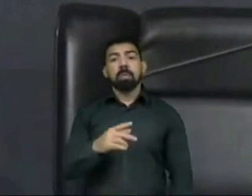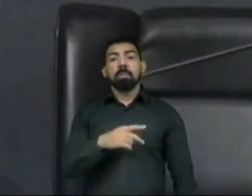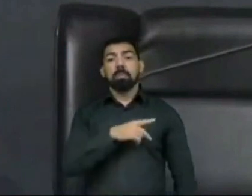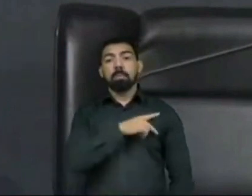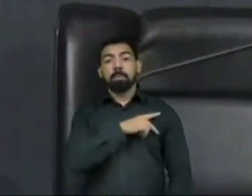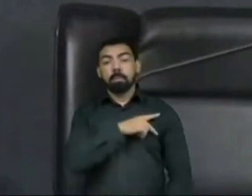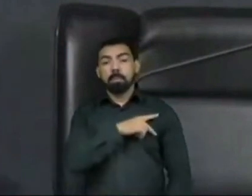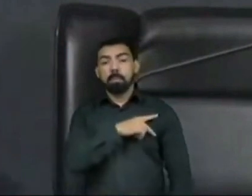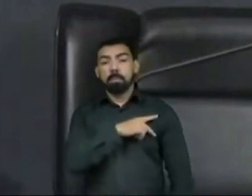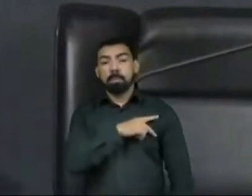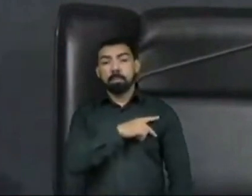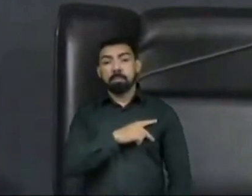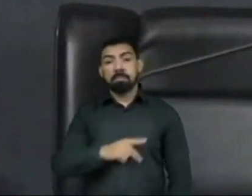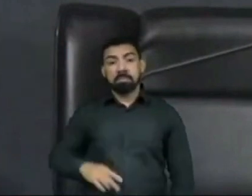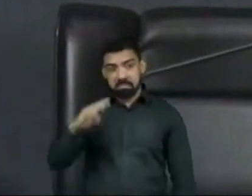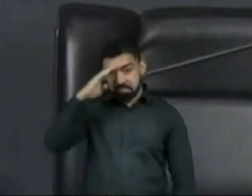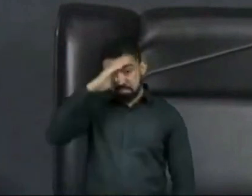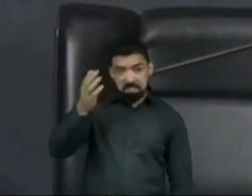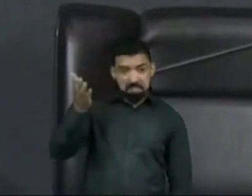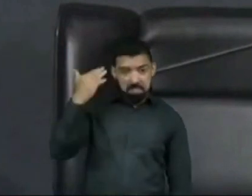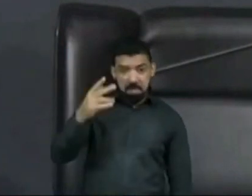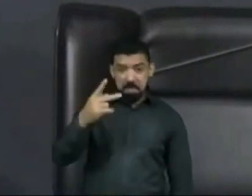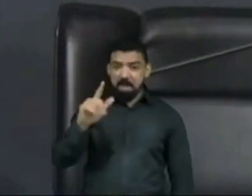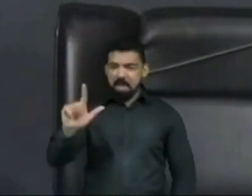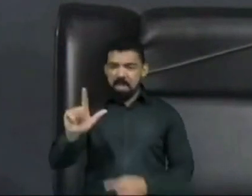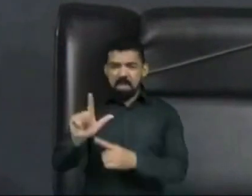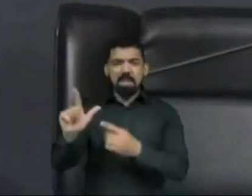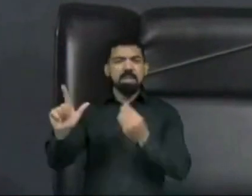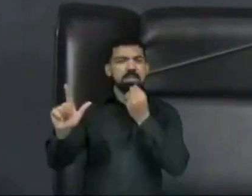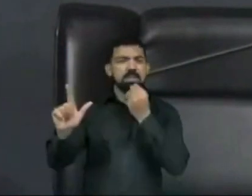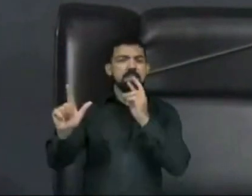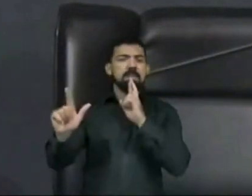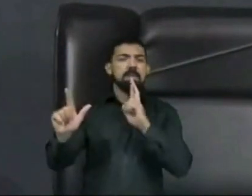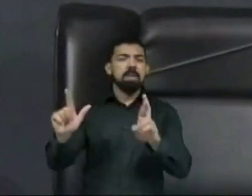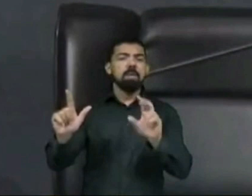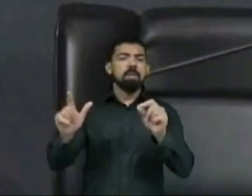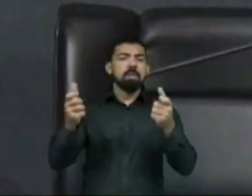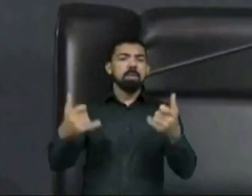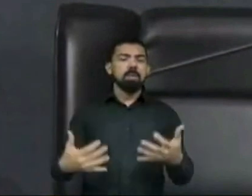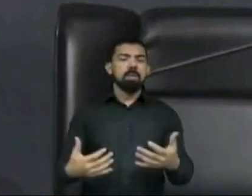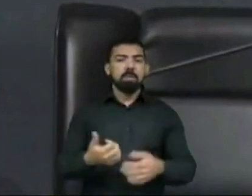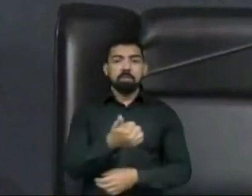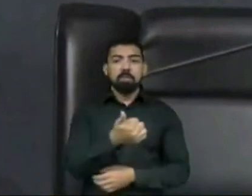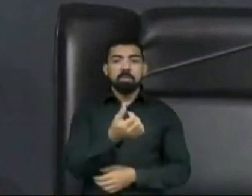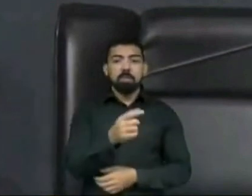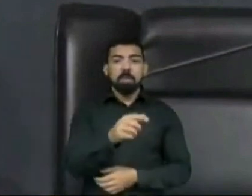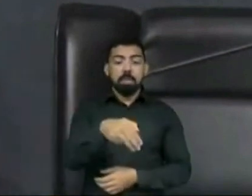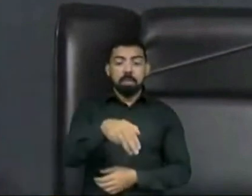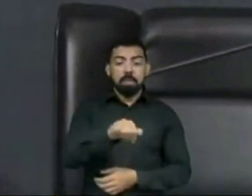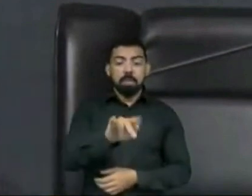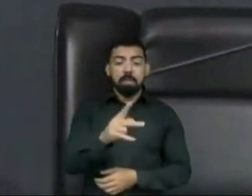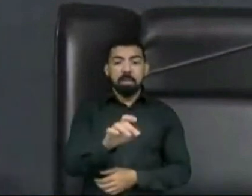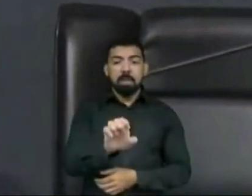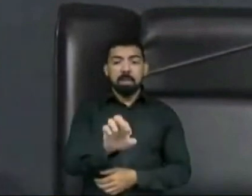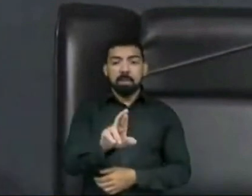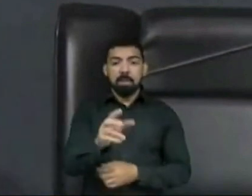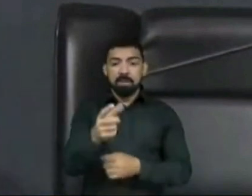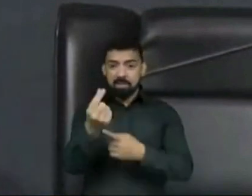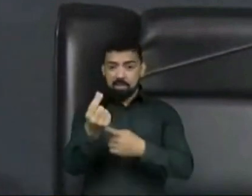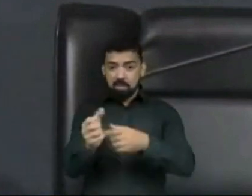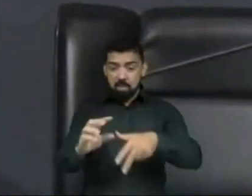o PL, pudesse explicar os 16 milhões de